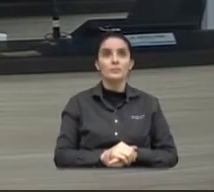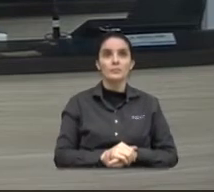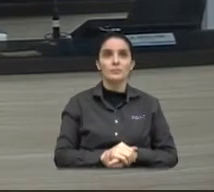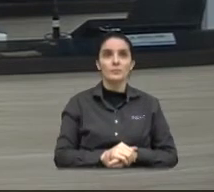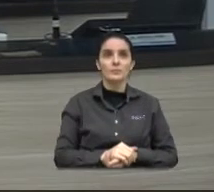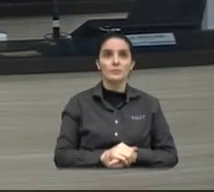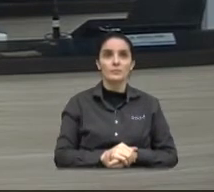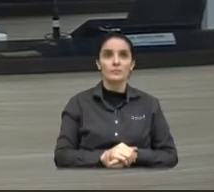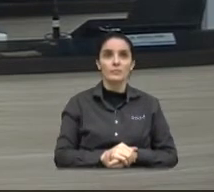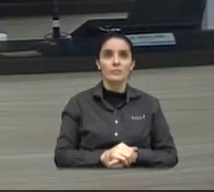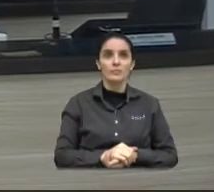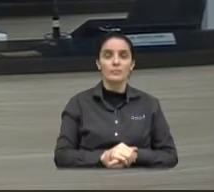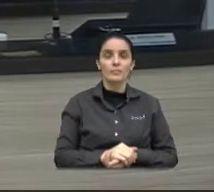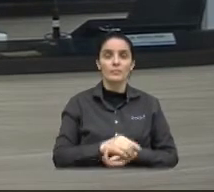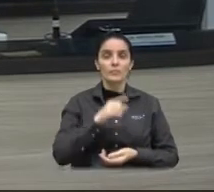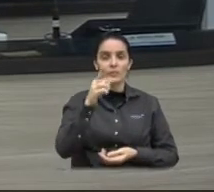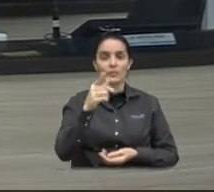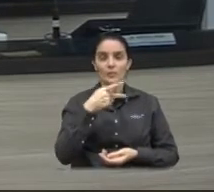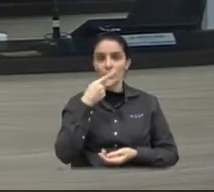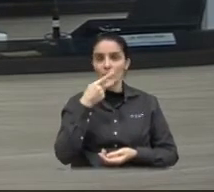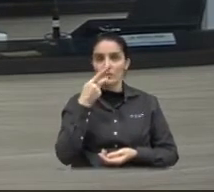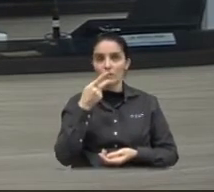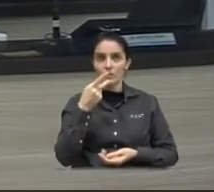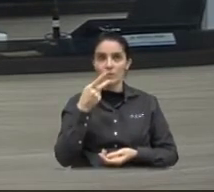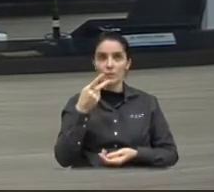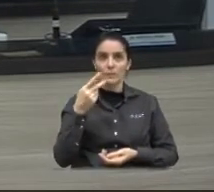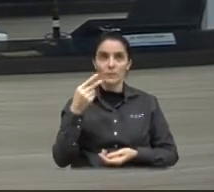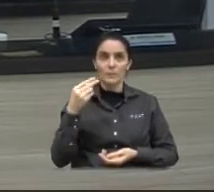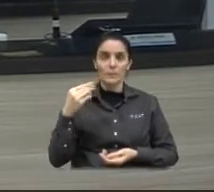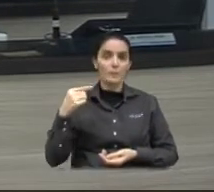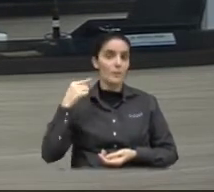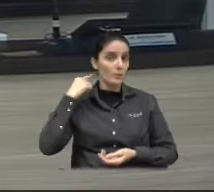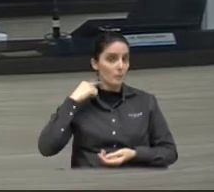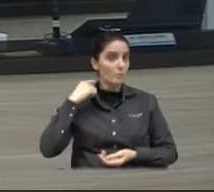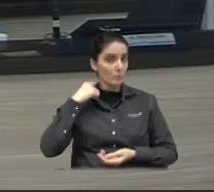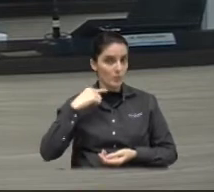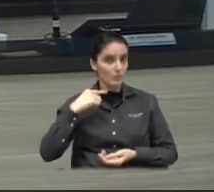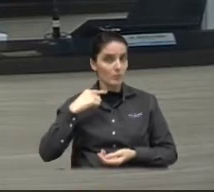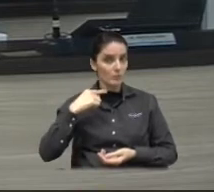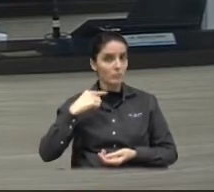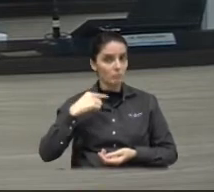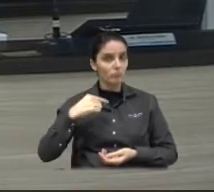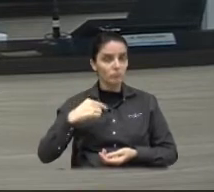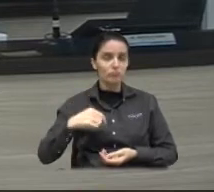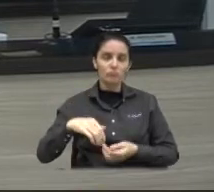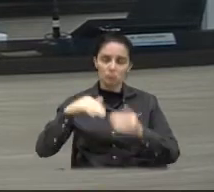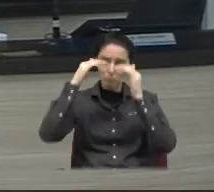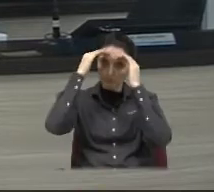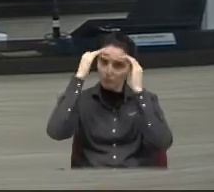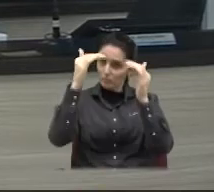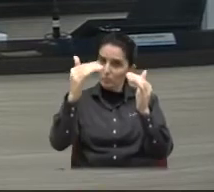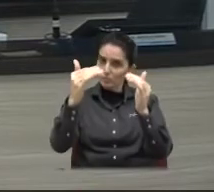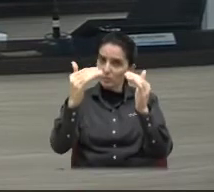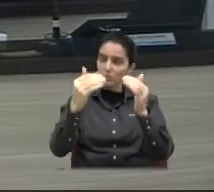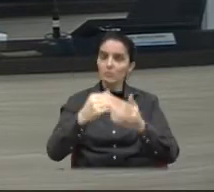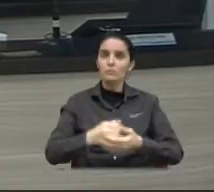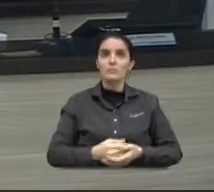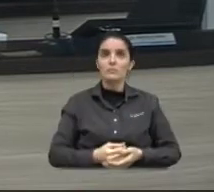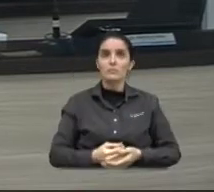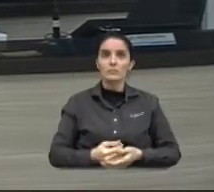belo horizonte o seu entendimento e tenho que respeitar como você disse daher e